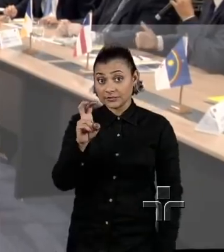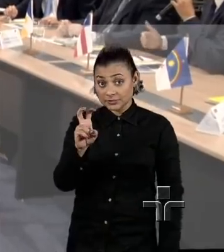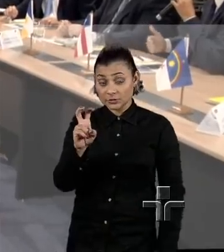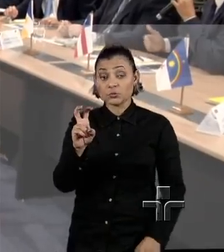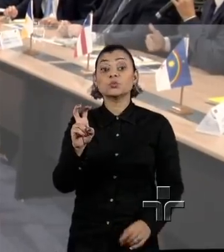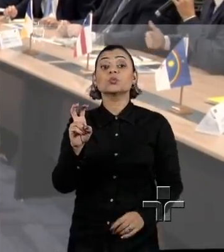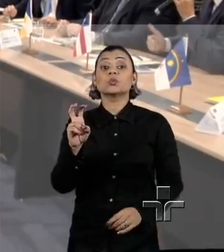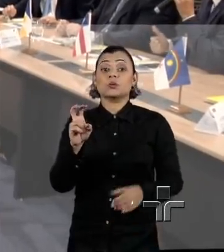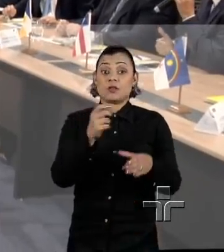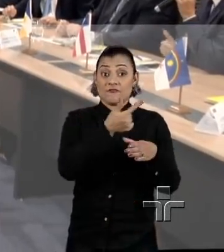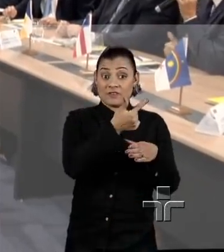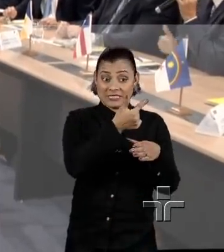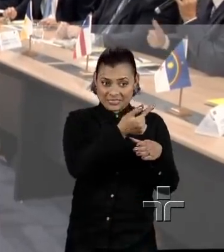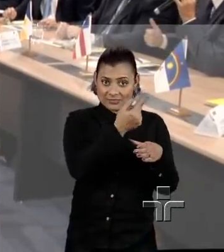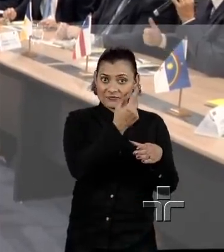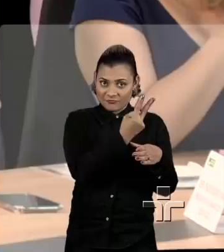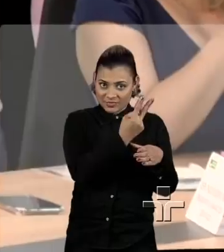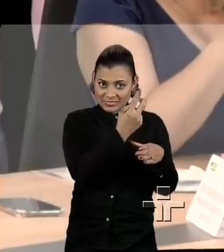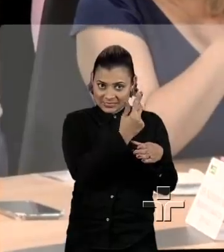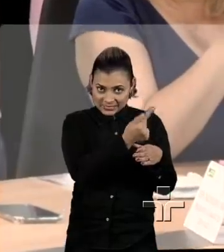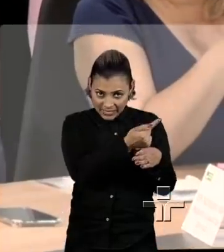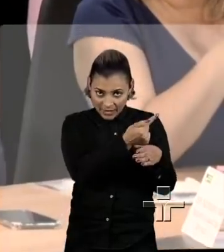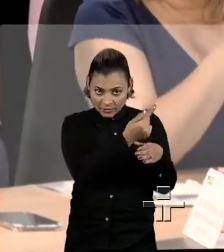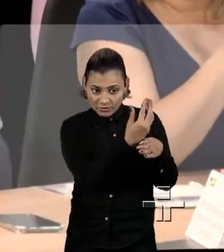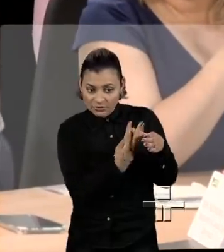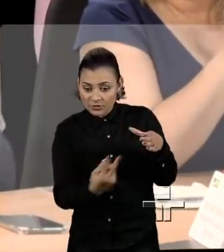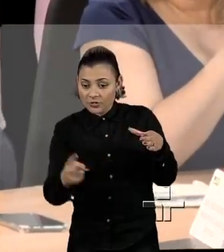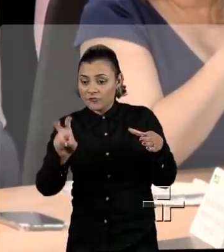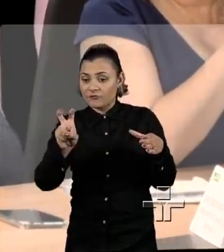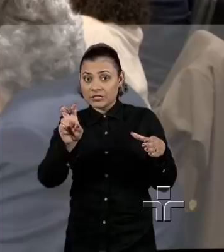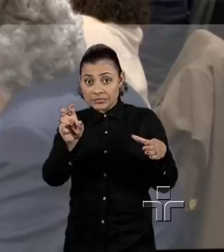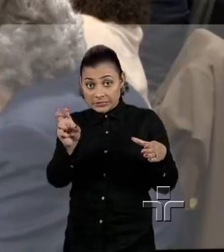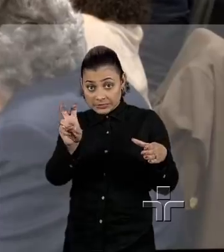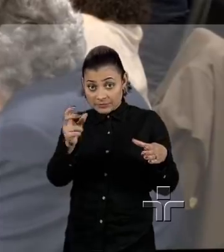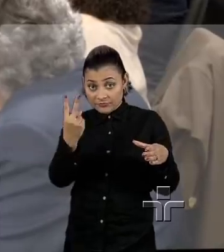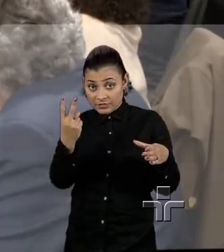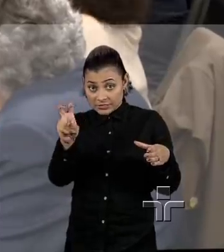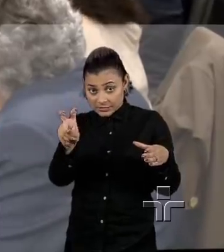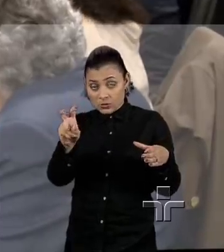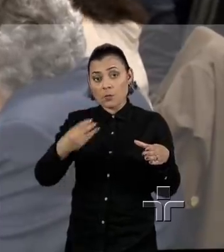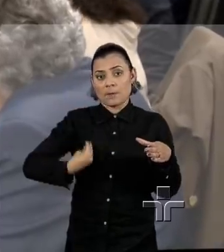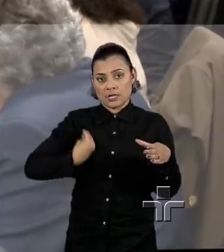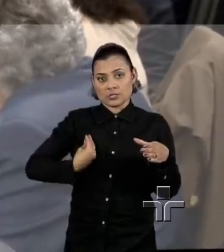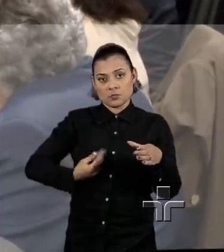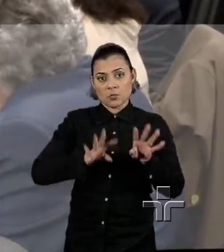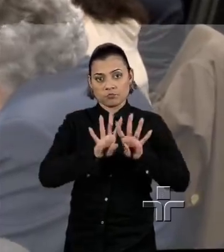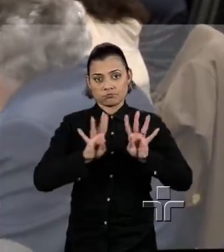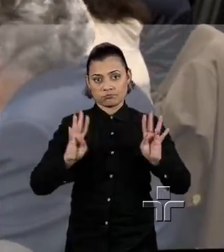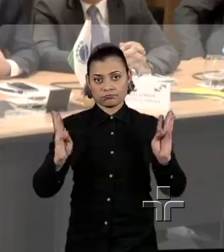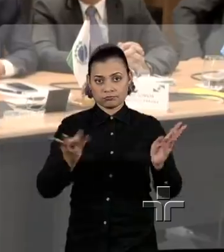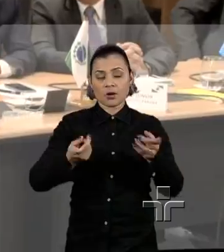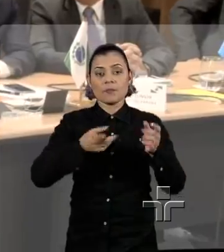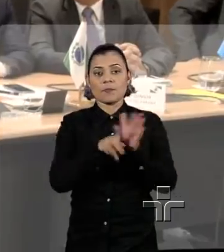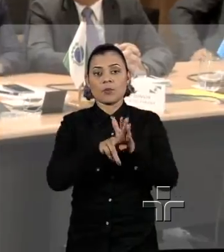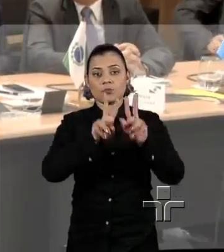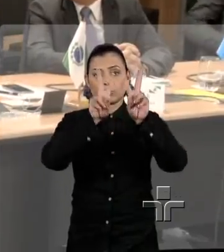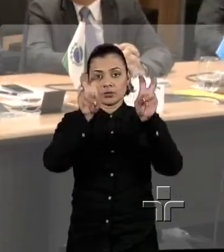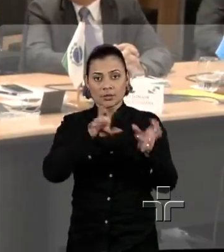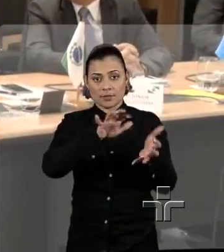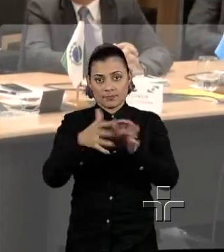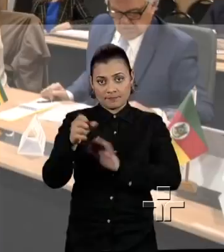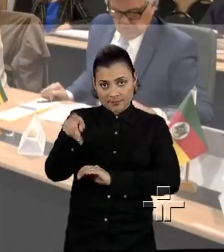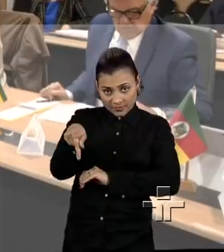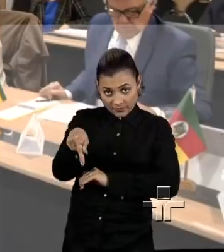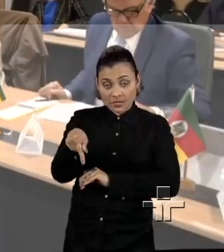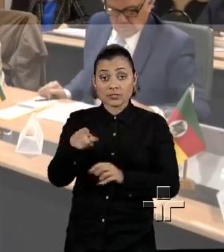27 governadores, representantes do governo e os presidentes da Câmara e da mesa diretora da Comissão Especial da Previdência. No encontro,